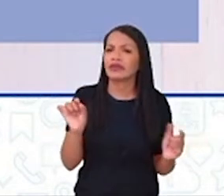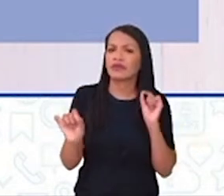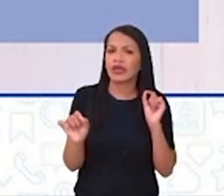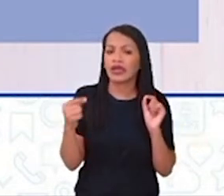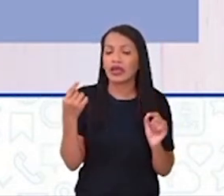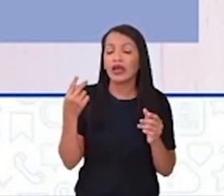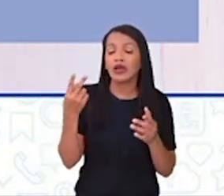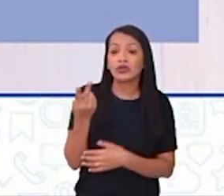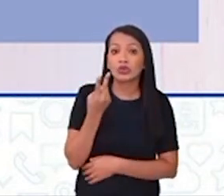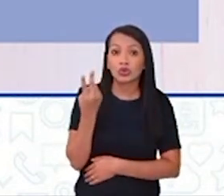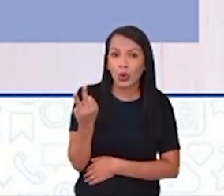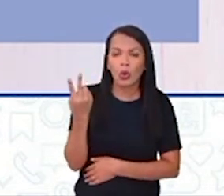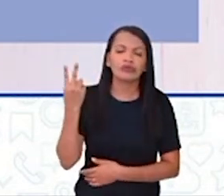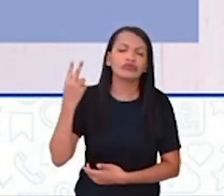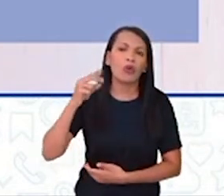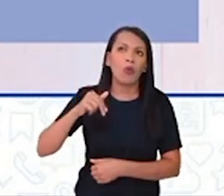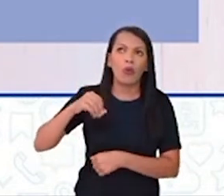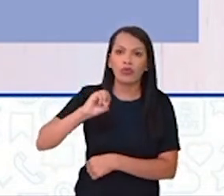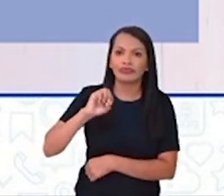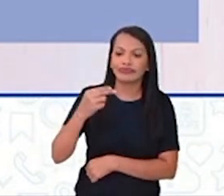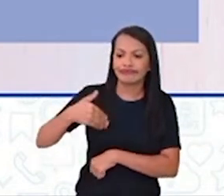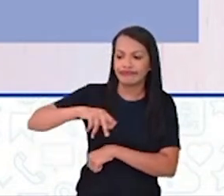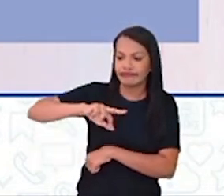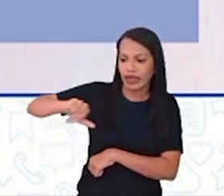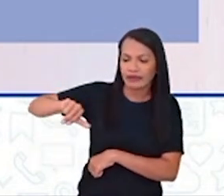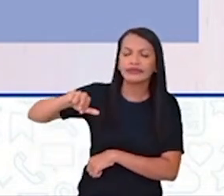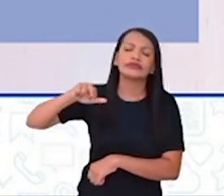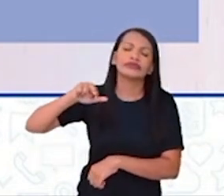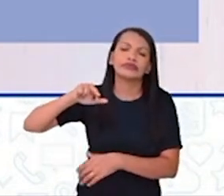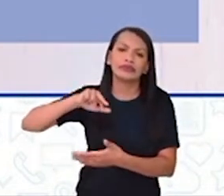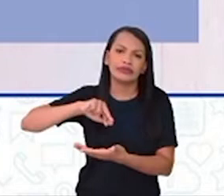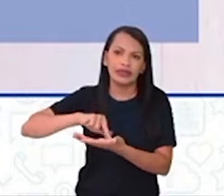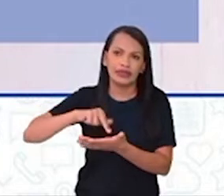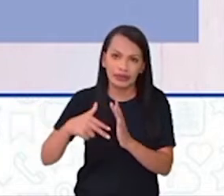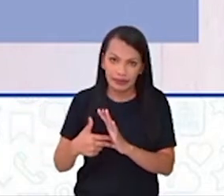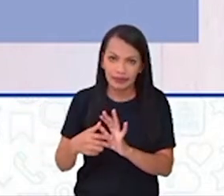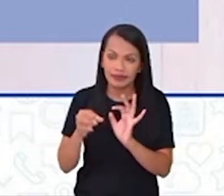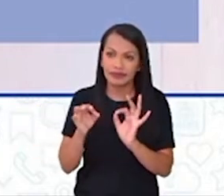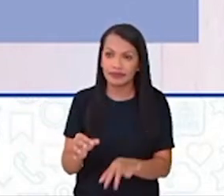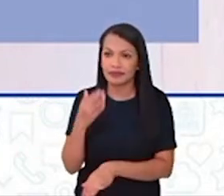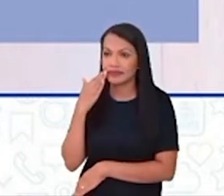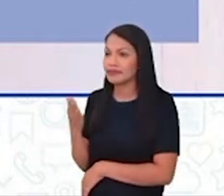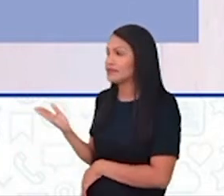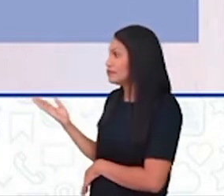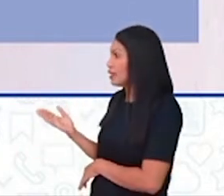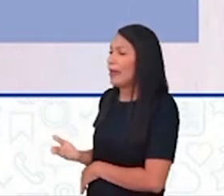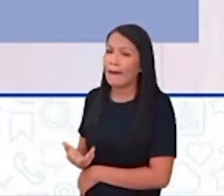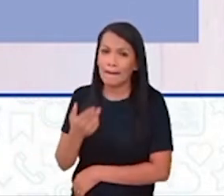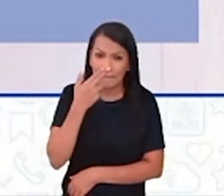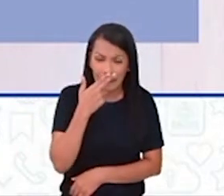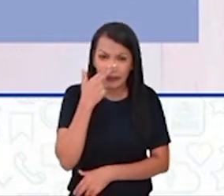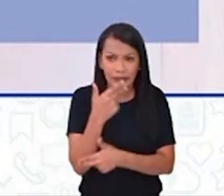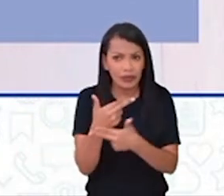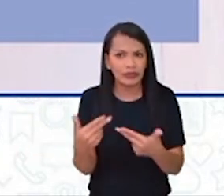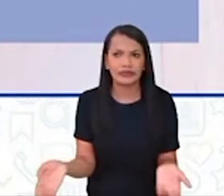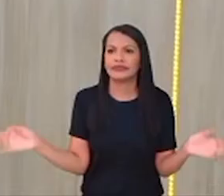duplo sentido. Então, a polissemia é o que torna possível a ambiguidade. Então, elas não são a mesma coisa, já